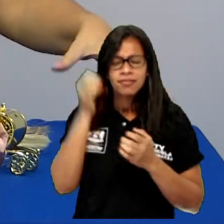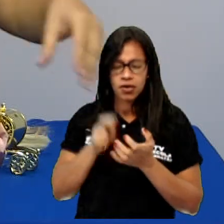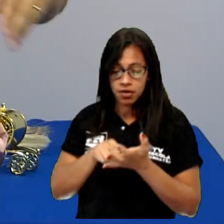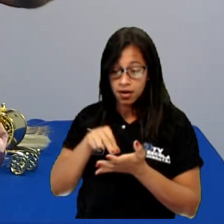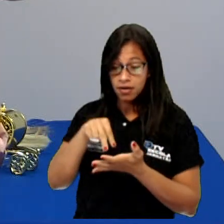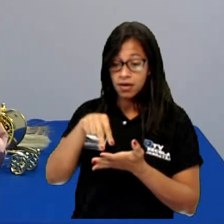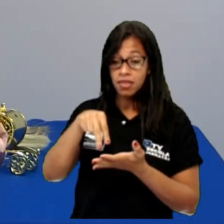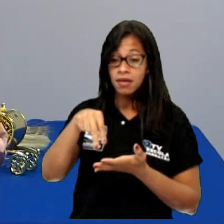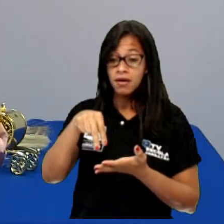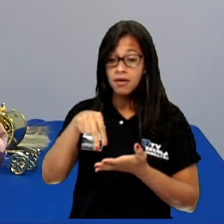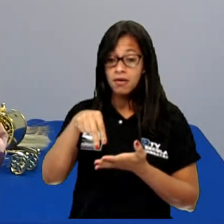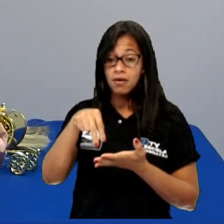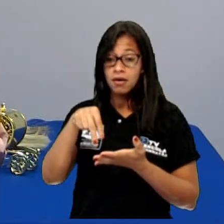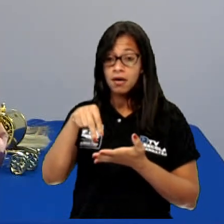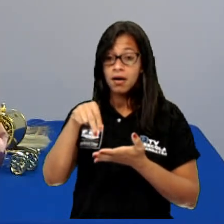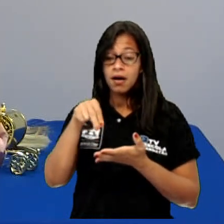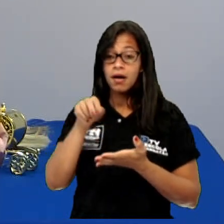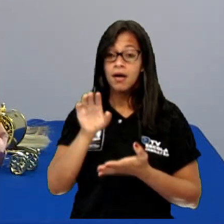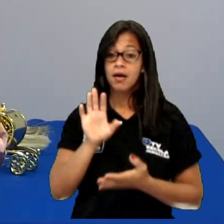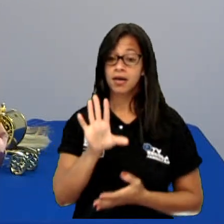que pegou o seu lençol,